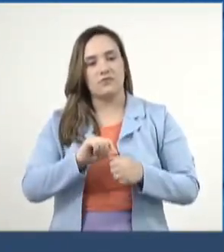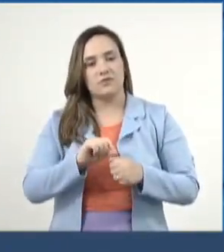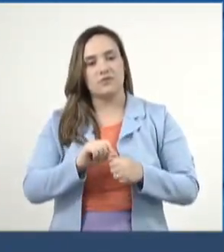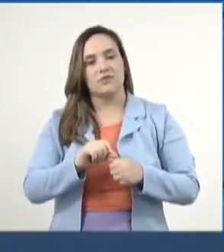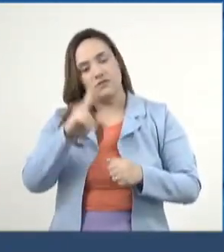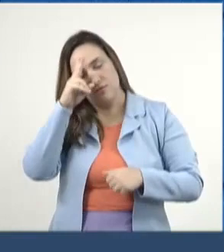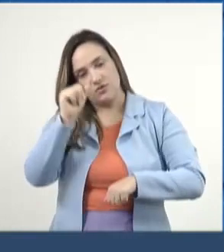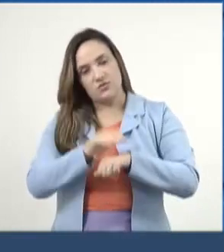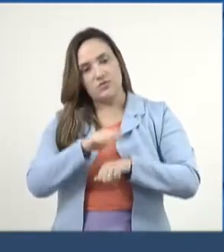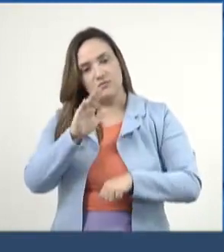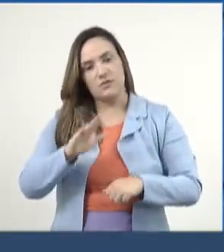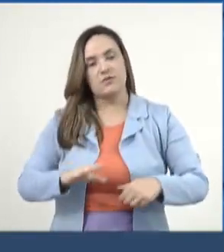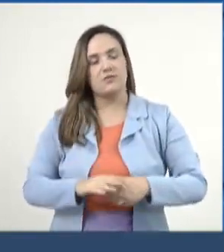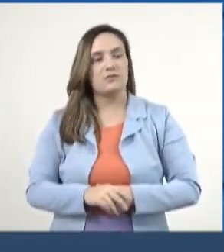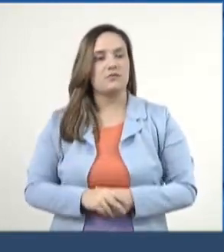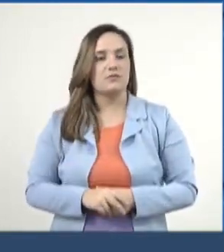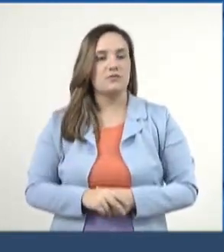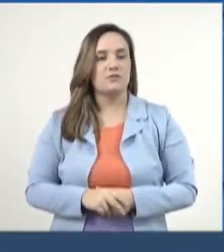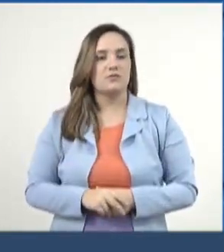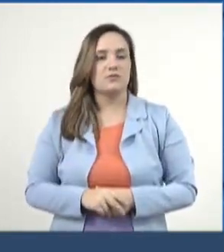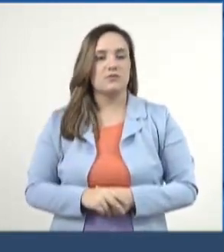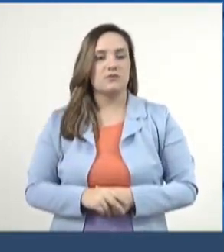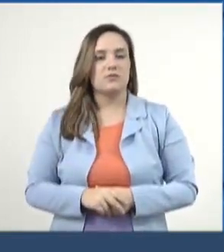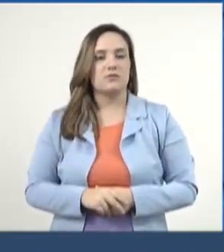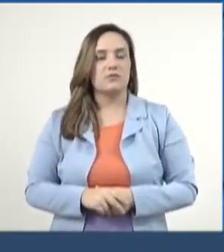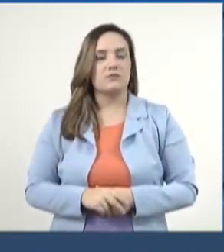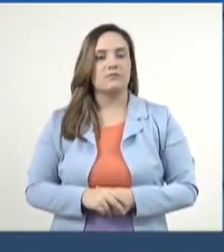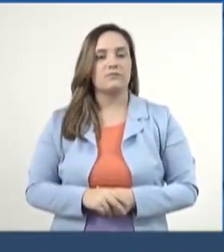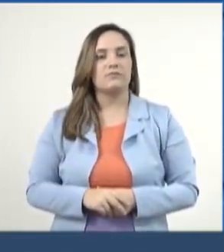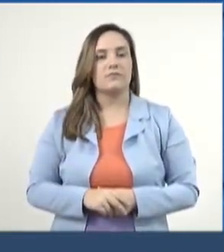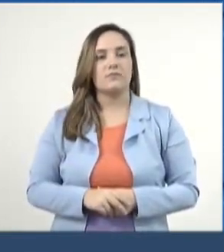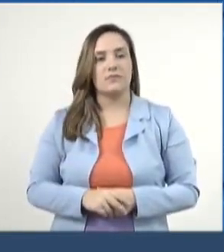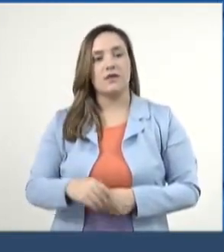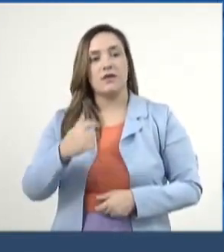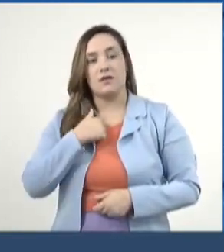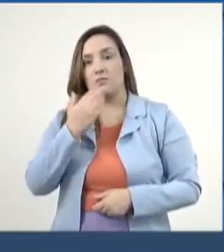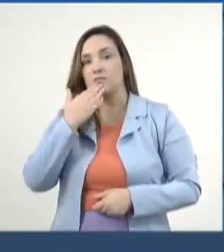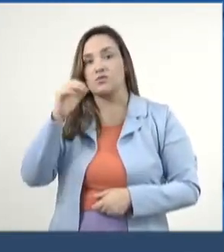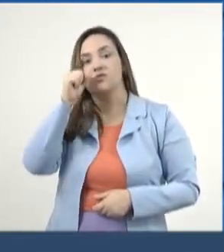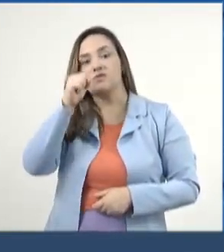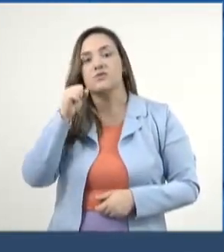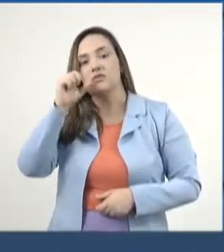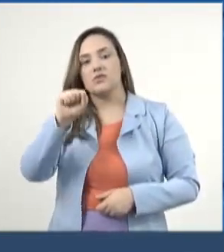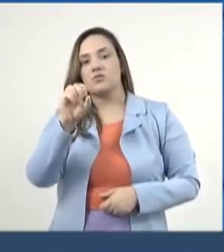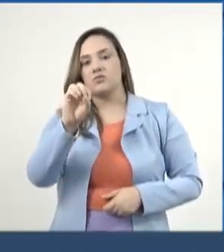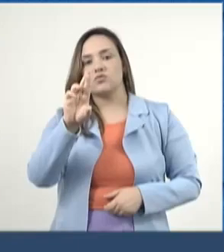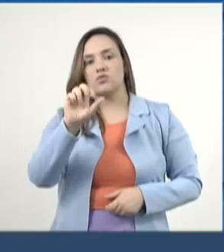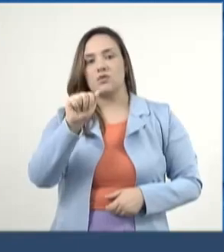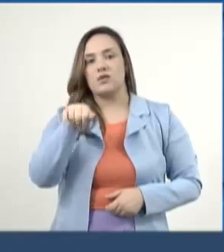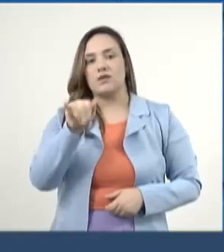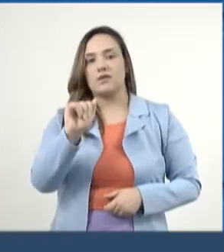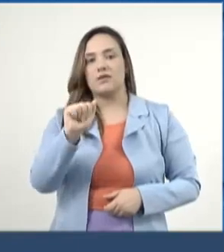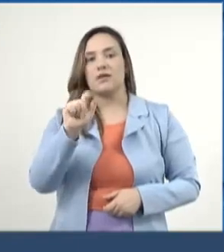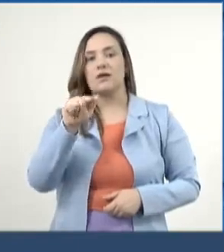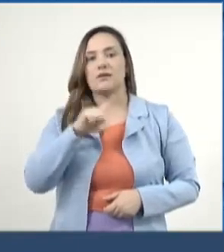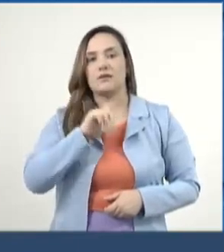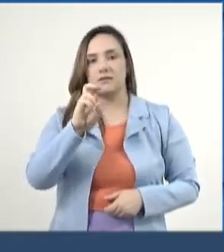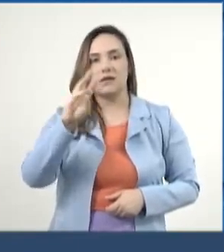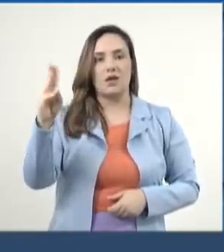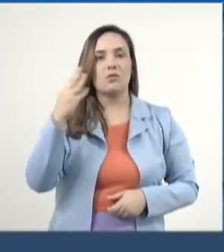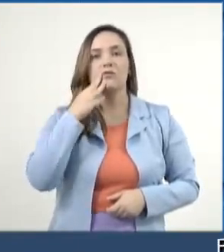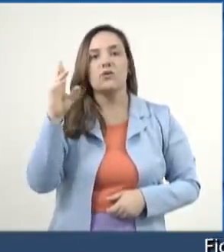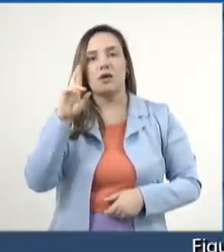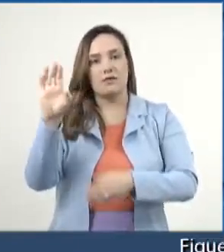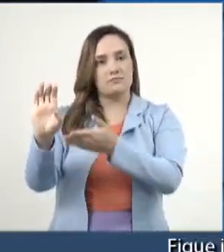vez mais. Inclusive, foi colocada uma emenda a pedido nosso da senadora Soraya, de R$ 5 milhões, que vai